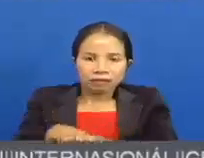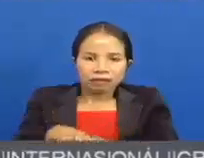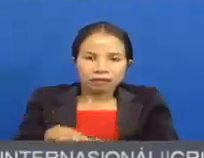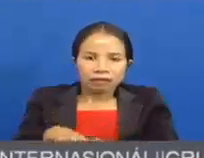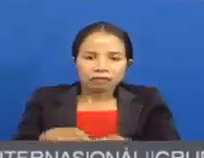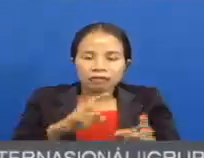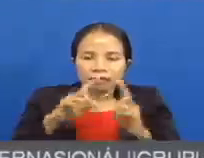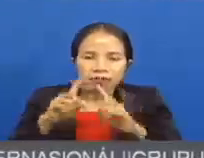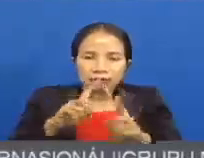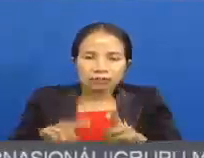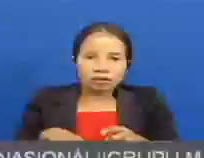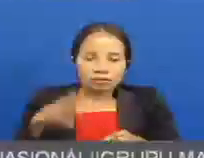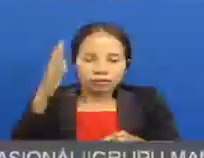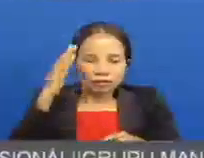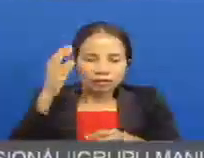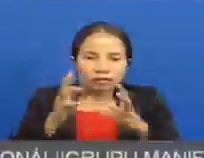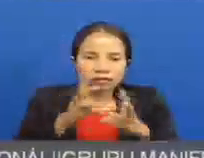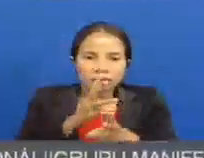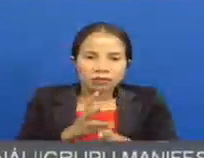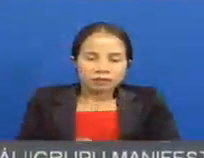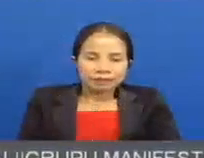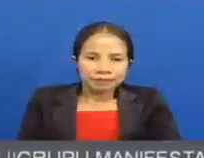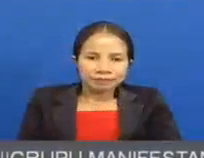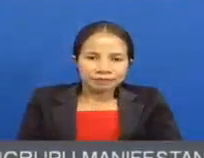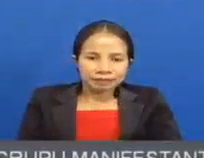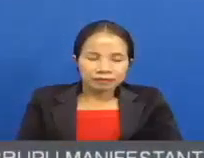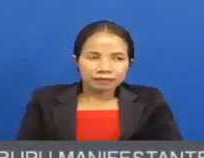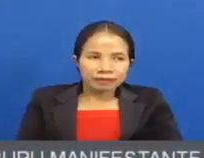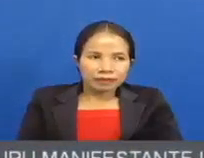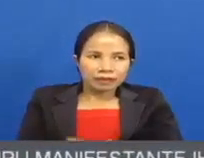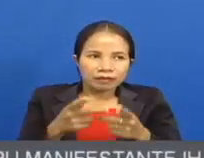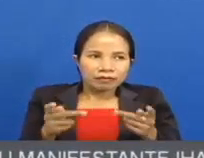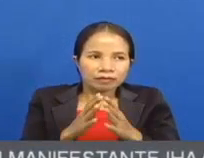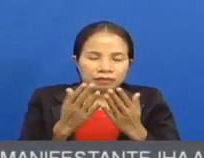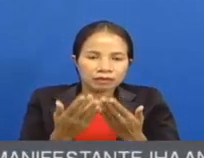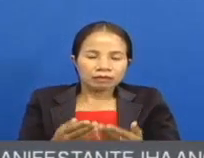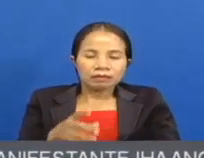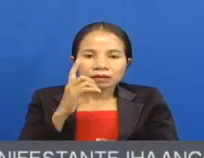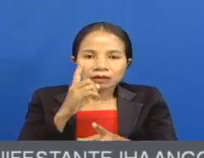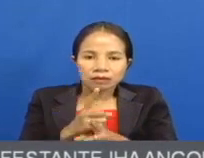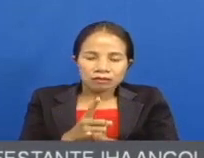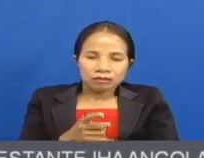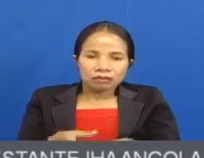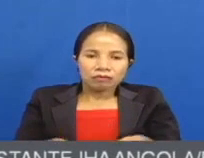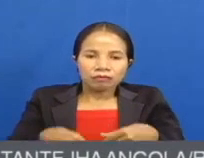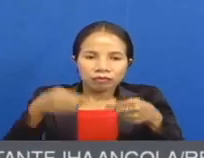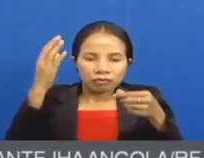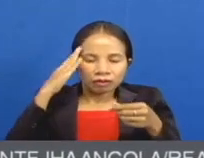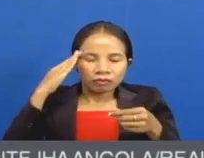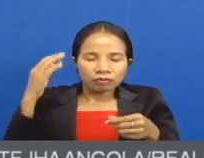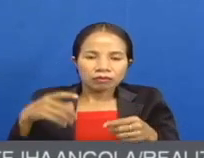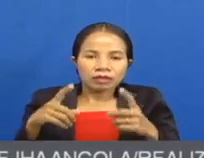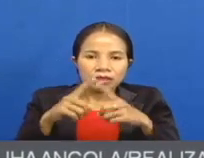pensamento crítico, onde descobre mundo. Biblioteca, né? Lolo, né? Sai motivação e daba